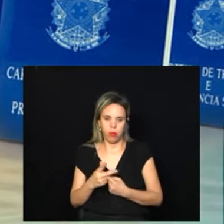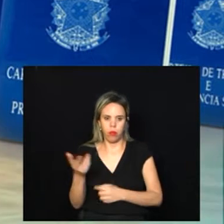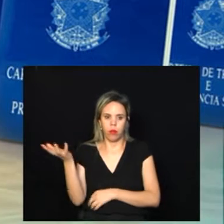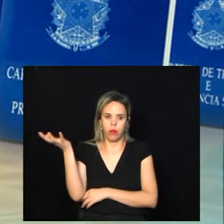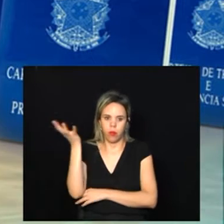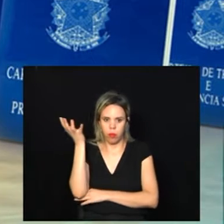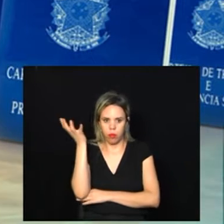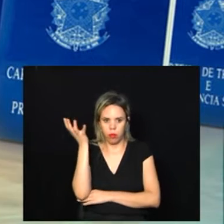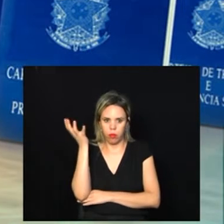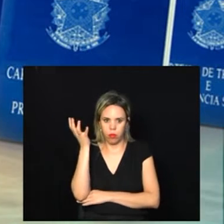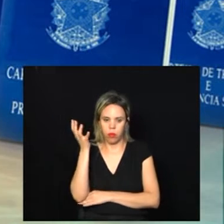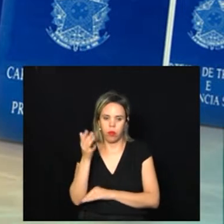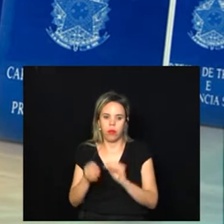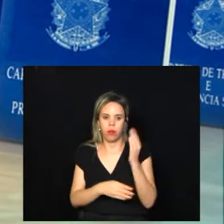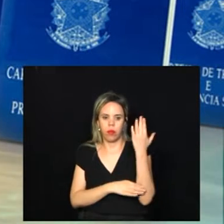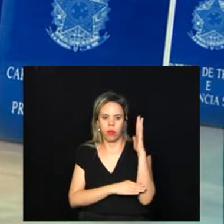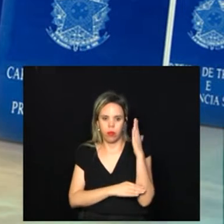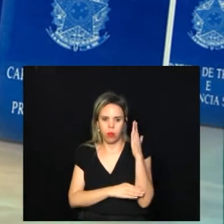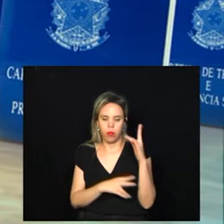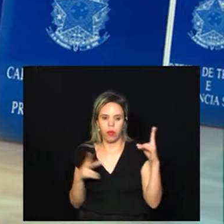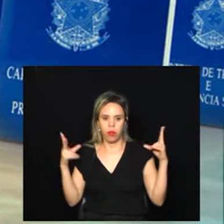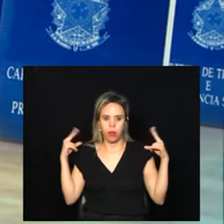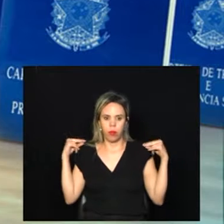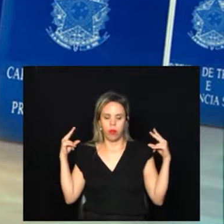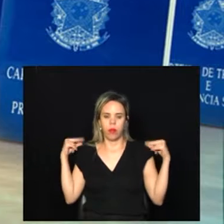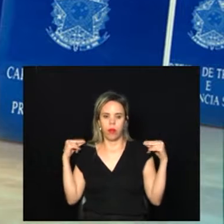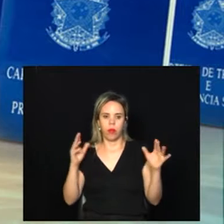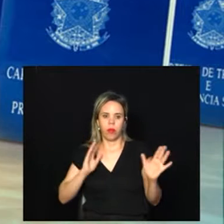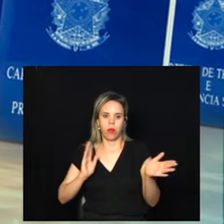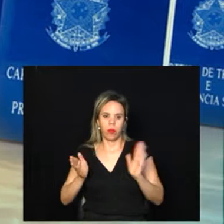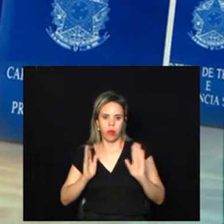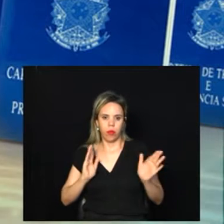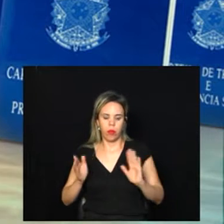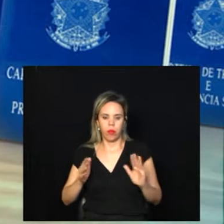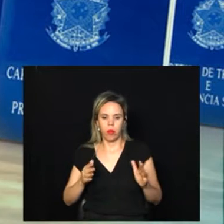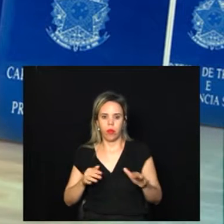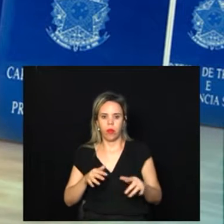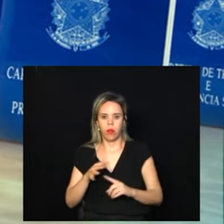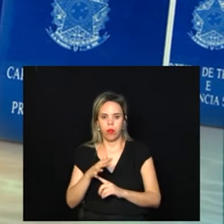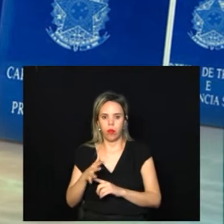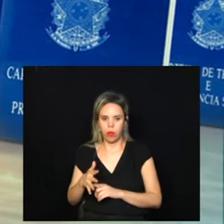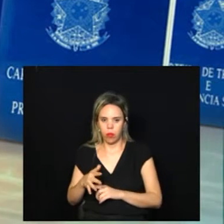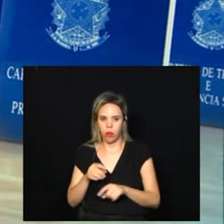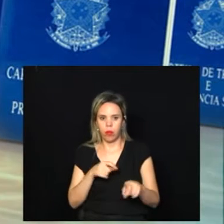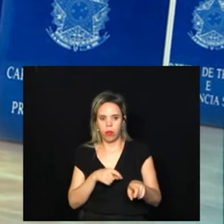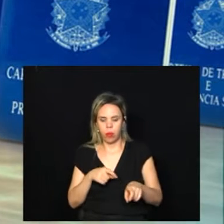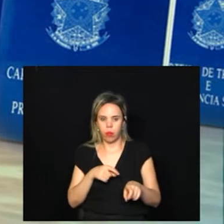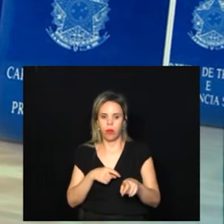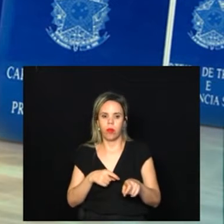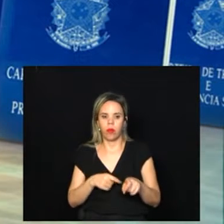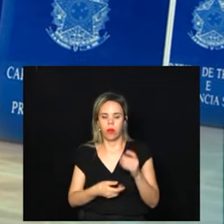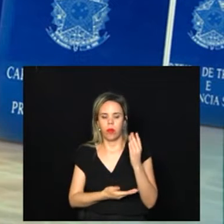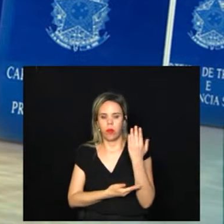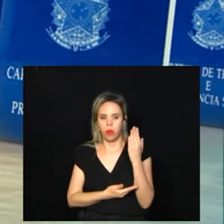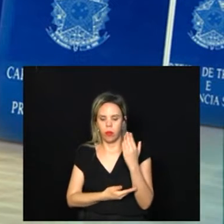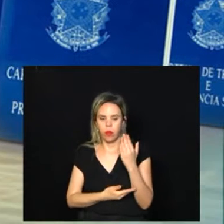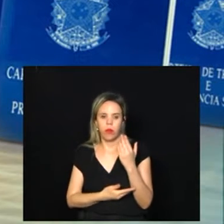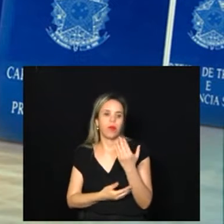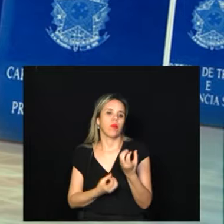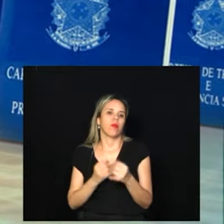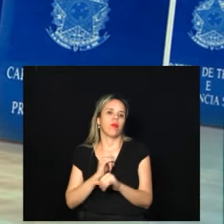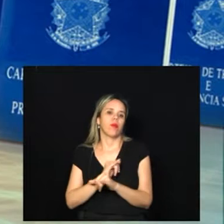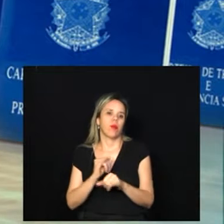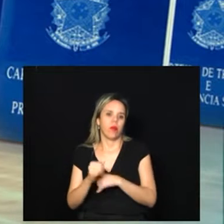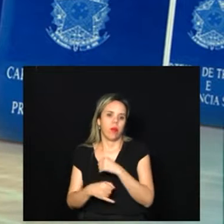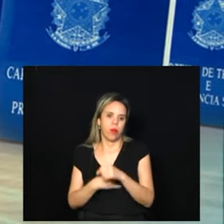garçom, marceneiro, motorista carreteiro, operador de máquinas agrícolas e serralheiro. Mais